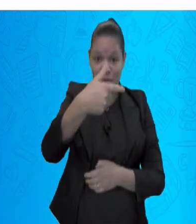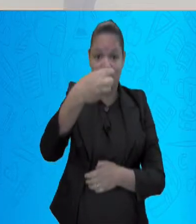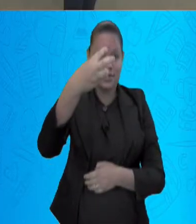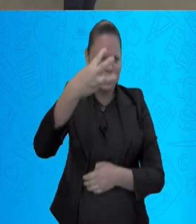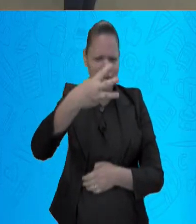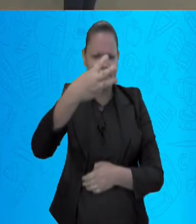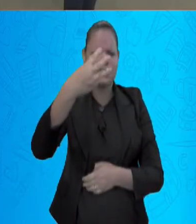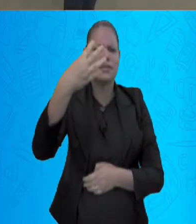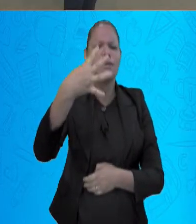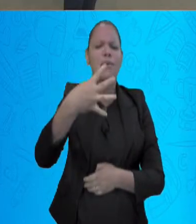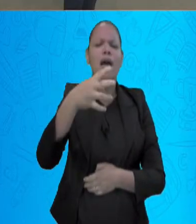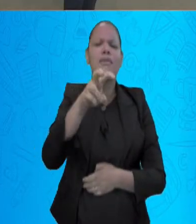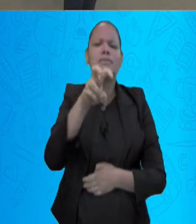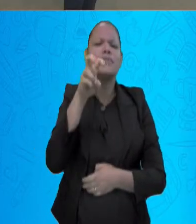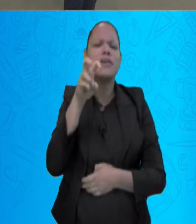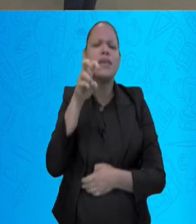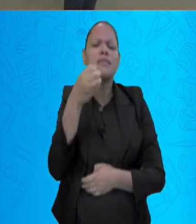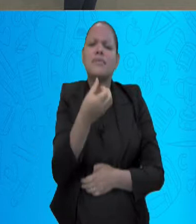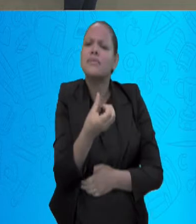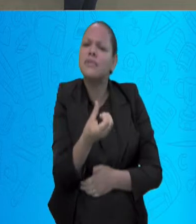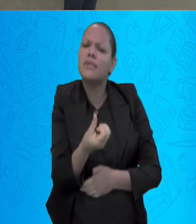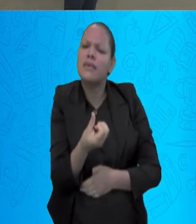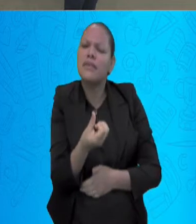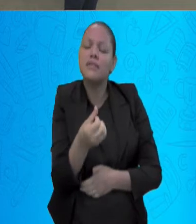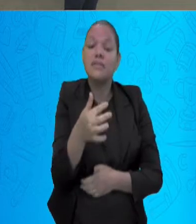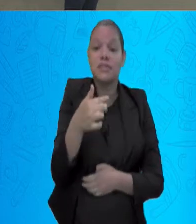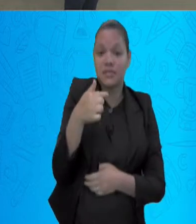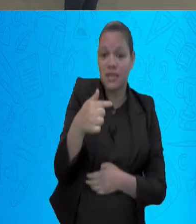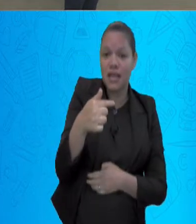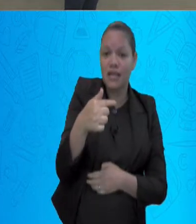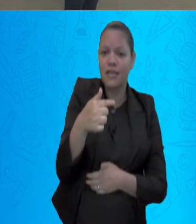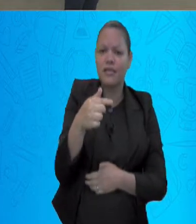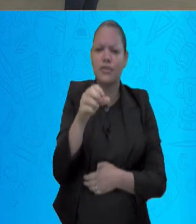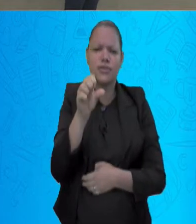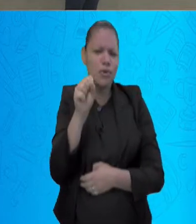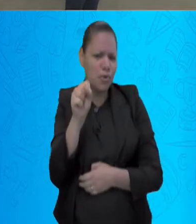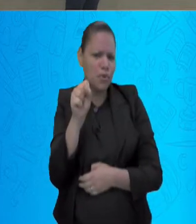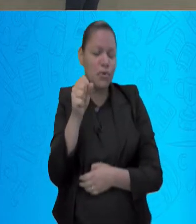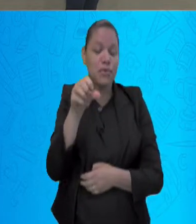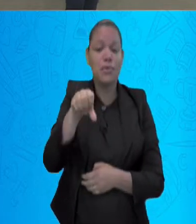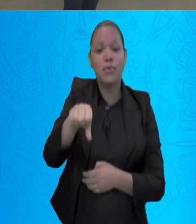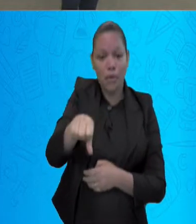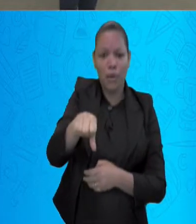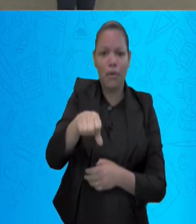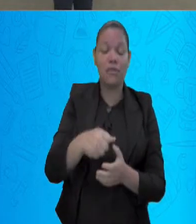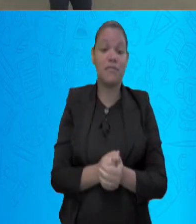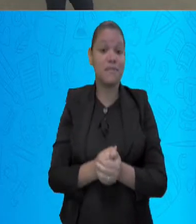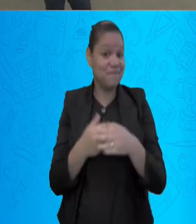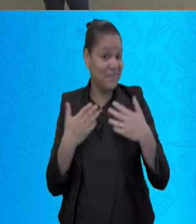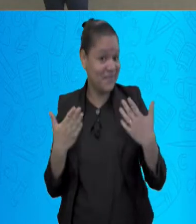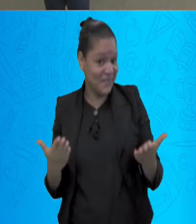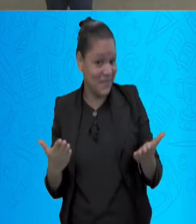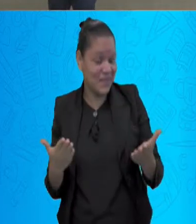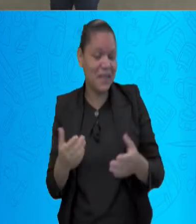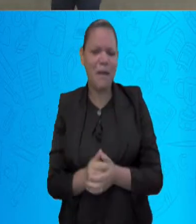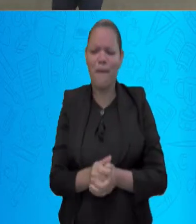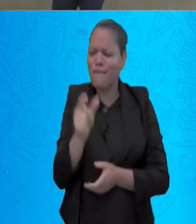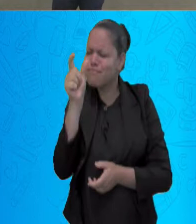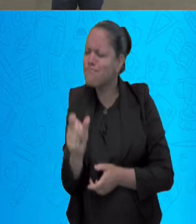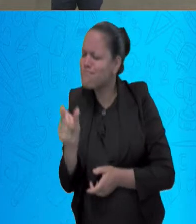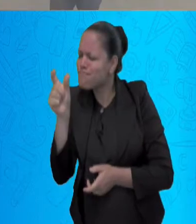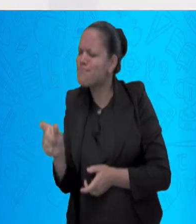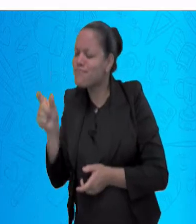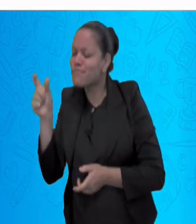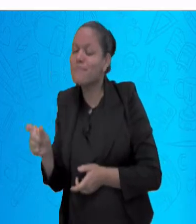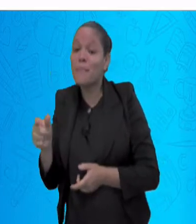3, 4, 5, 6, 7, 8, 9. Então, esses algarismos, eles têm